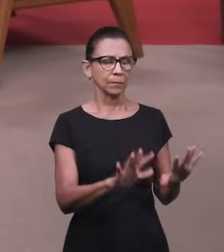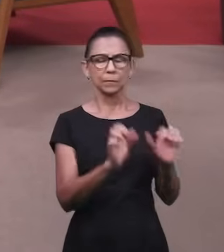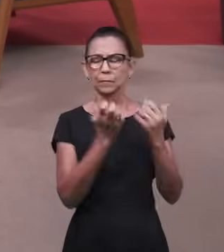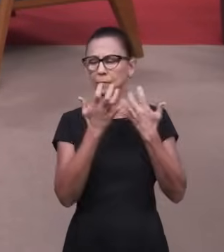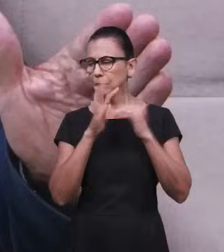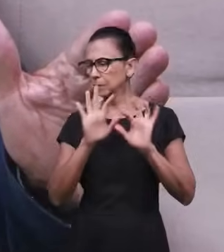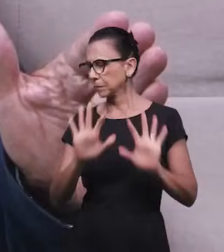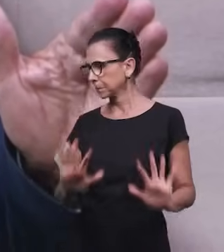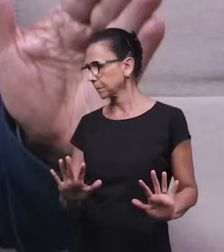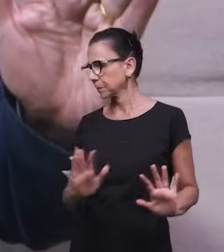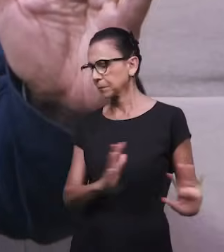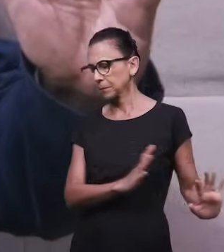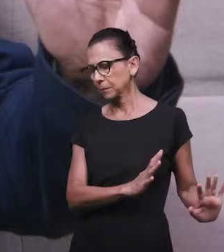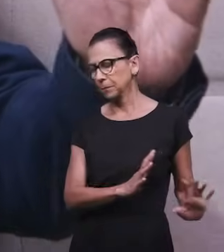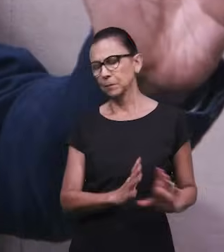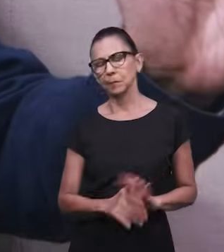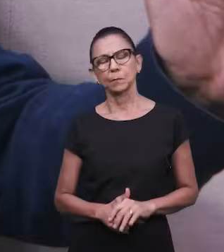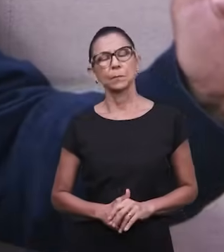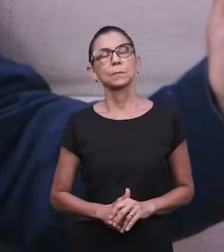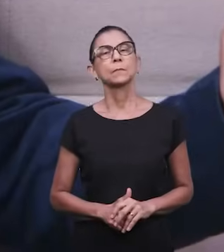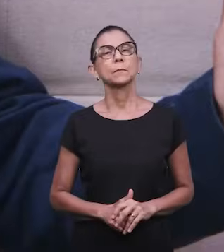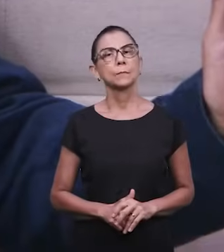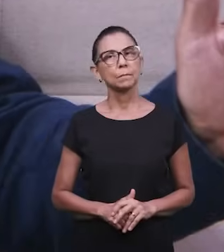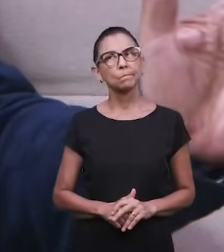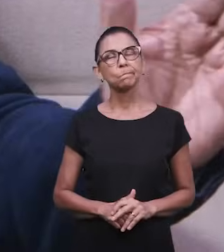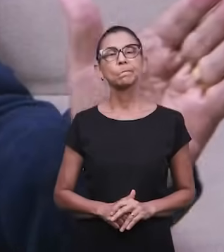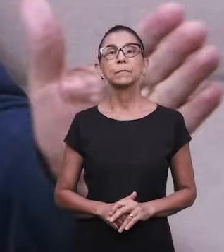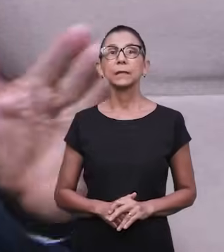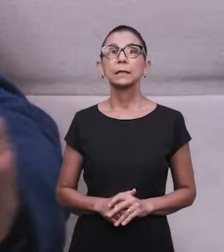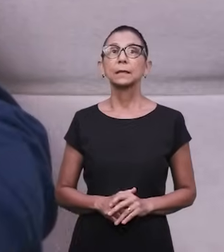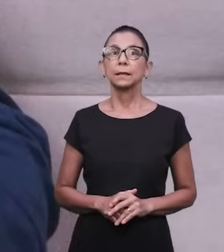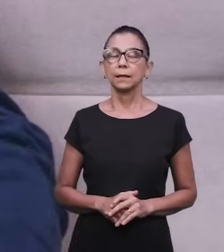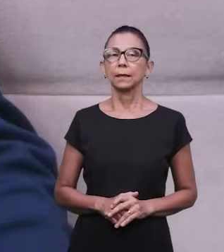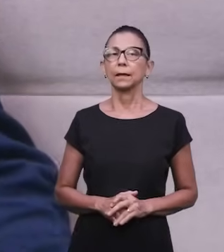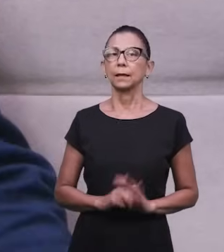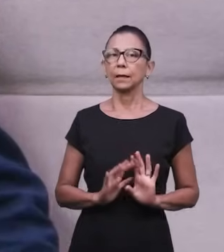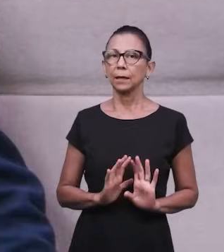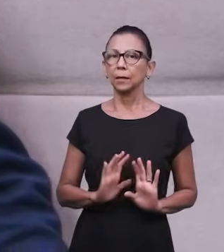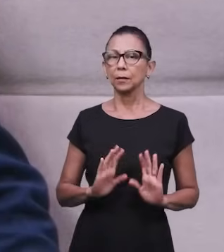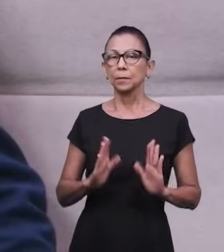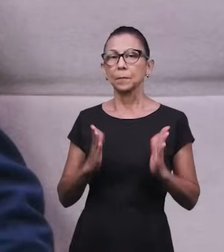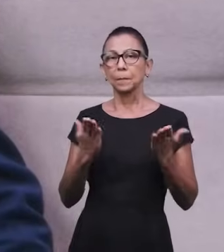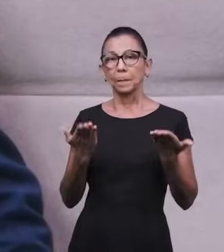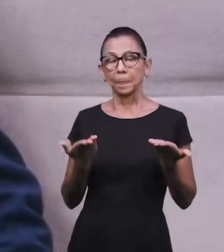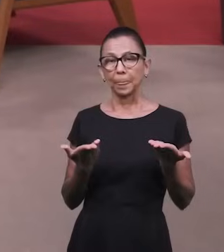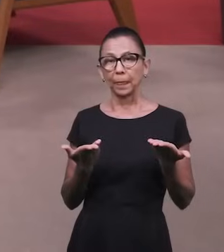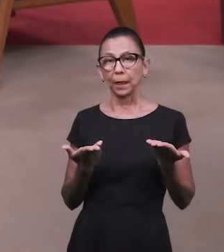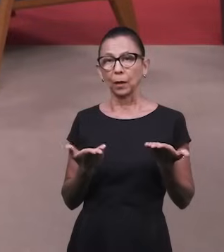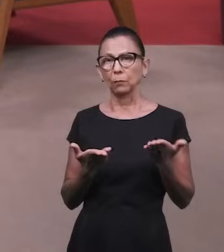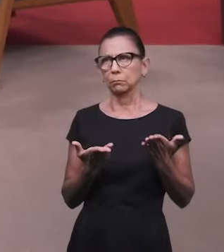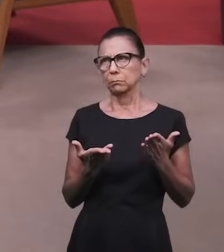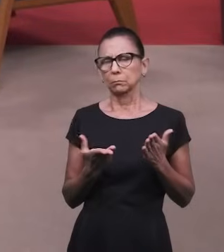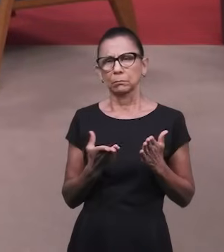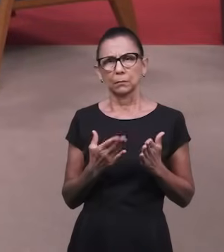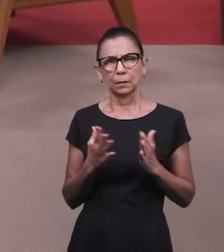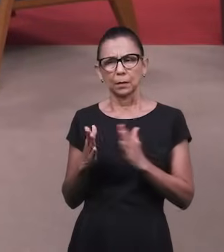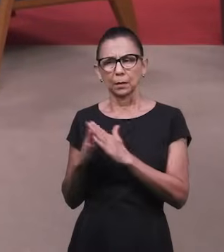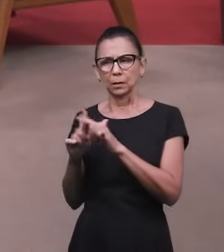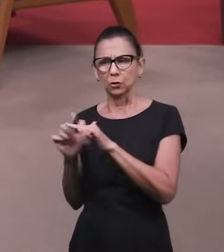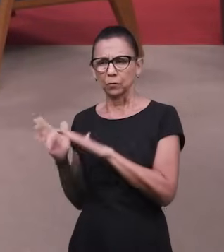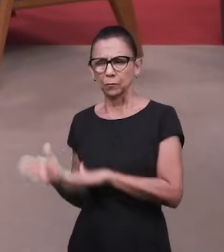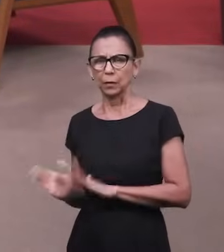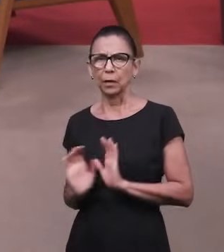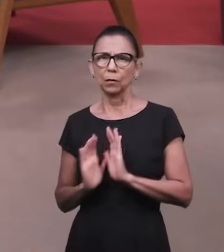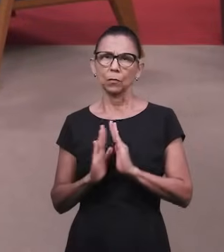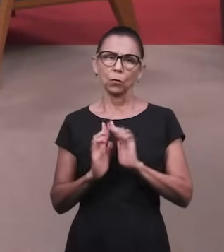definida, tanto para a igreja fiel quanto para a infiel. Precisa. Glória a